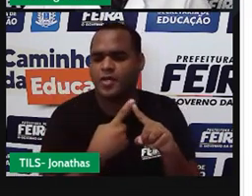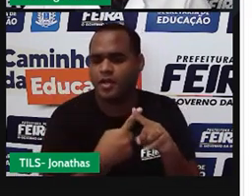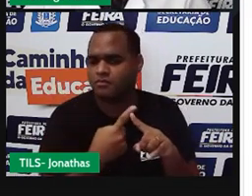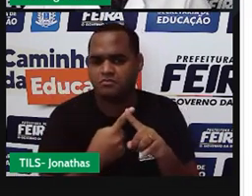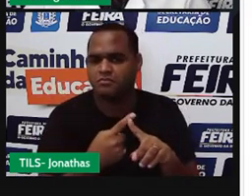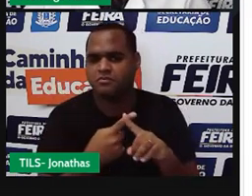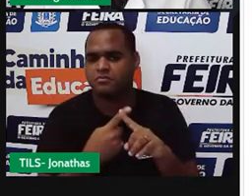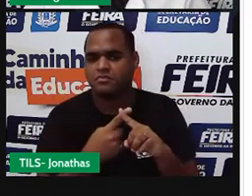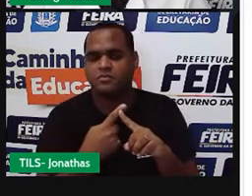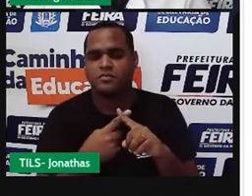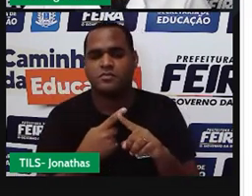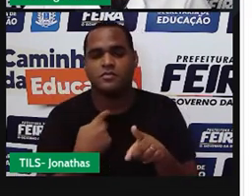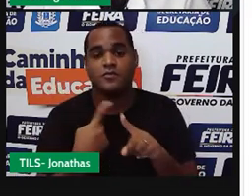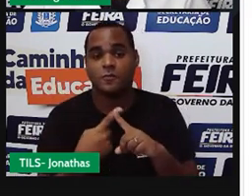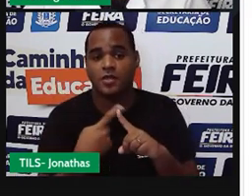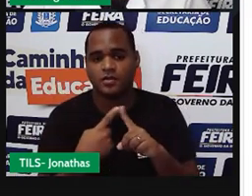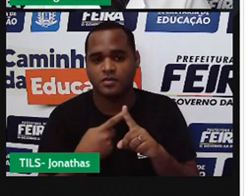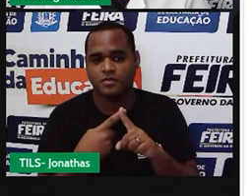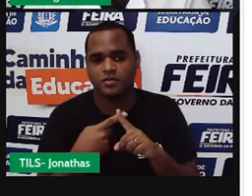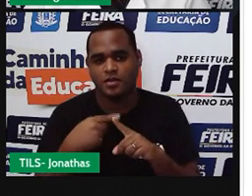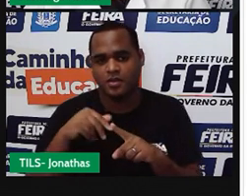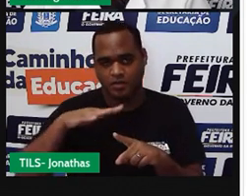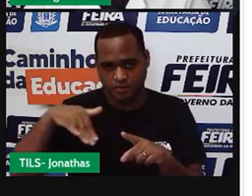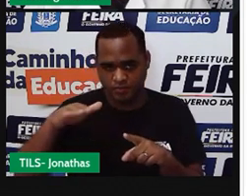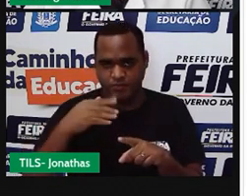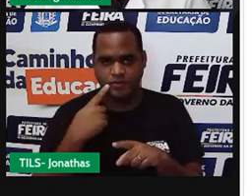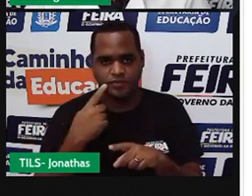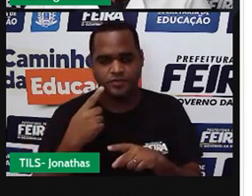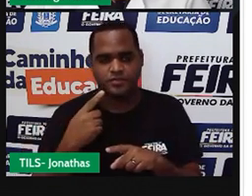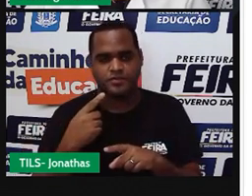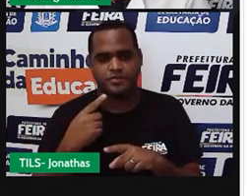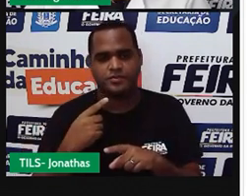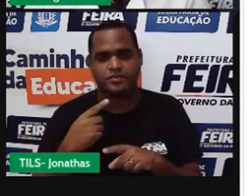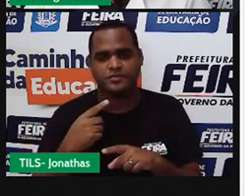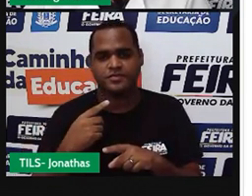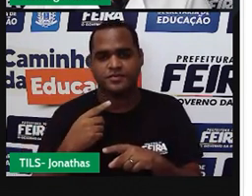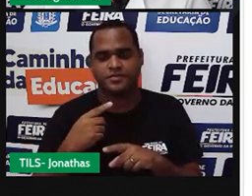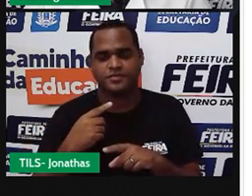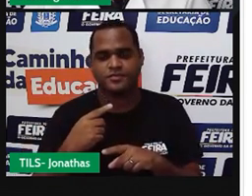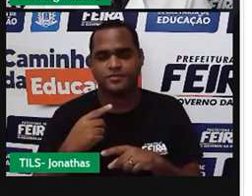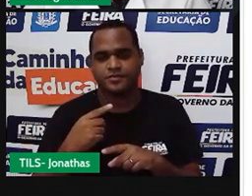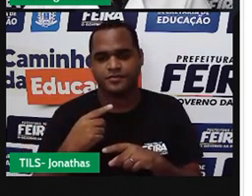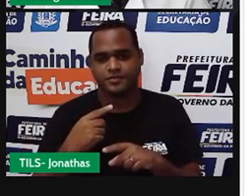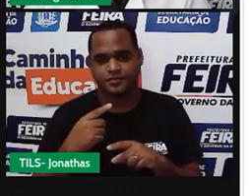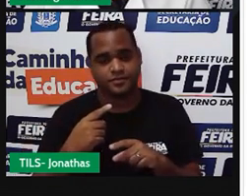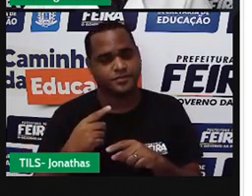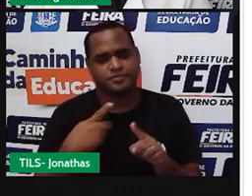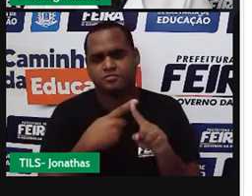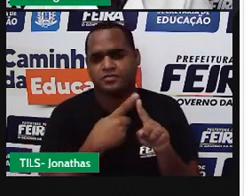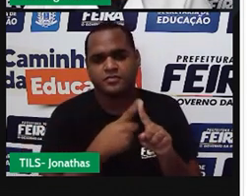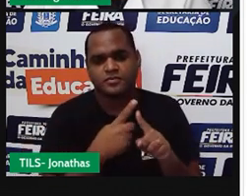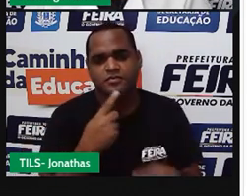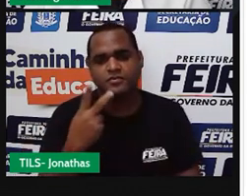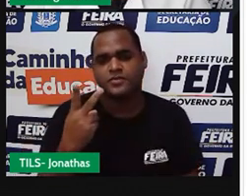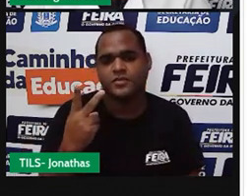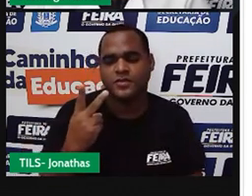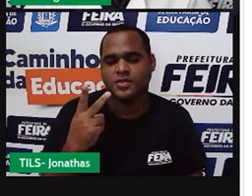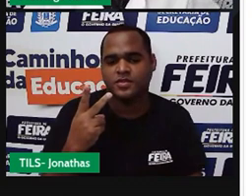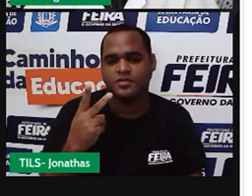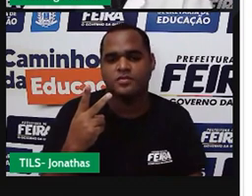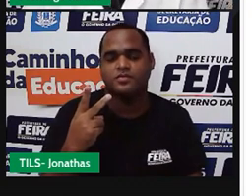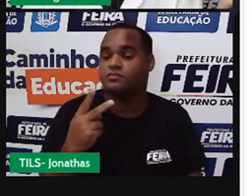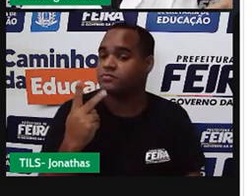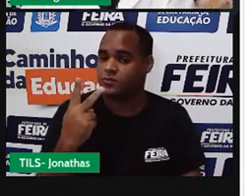né porque quadrado quadrado aqui é o docinho ó do expoente e porque dois porque